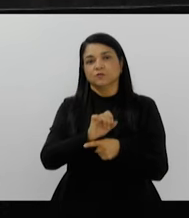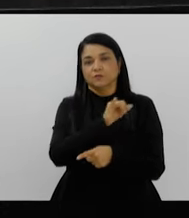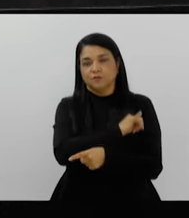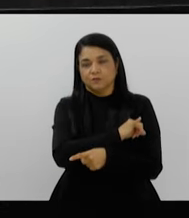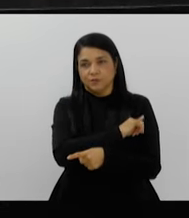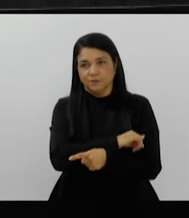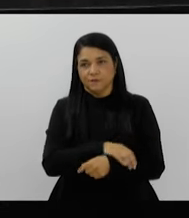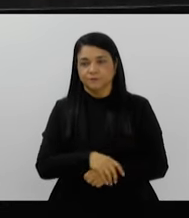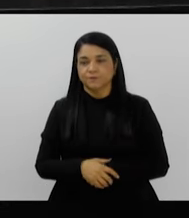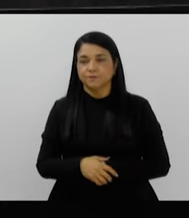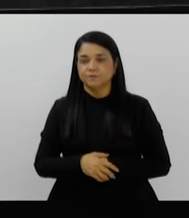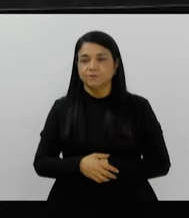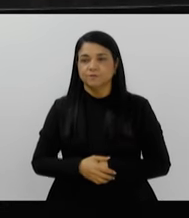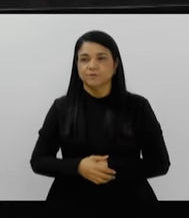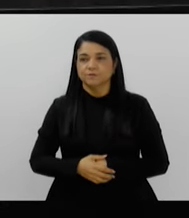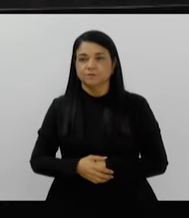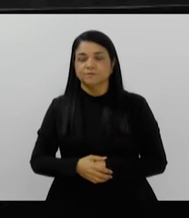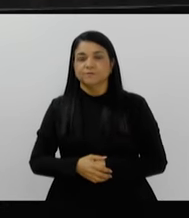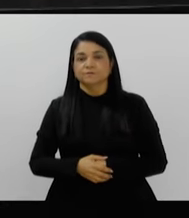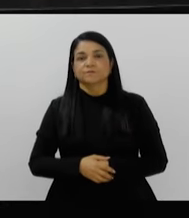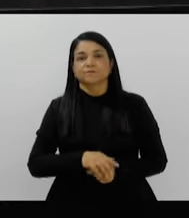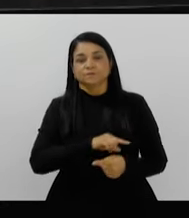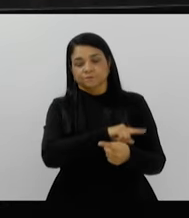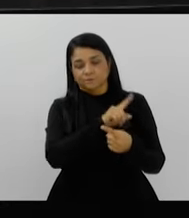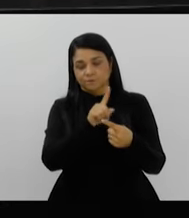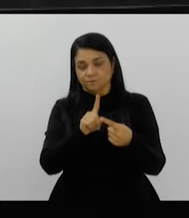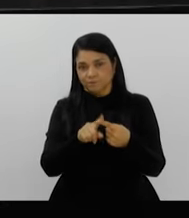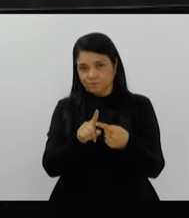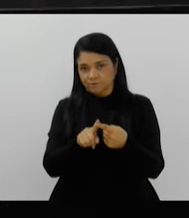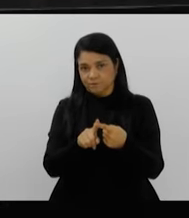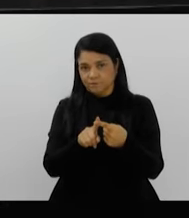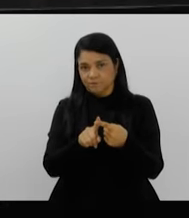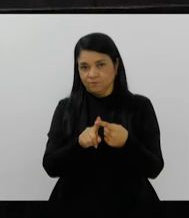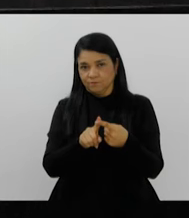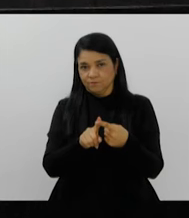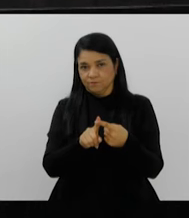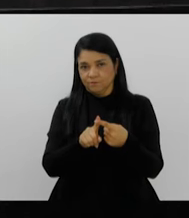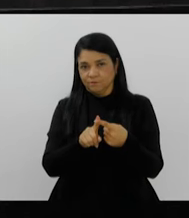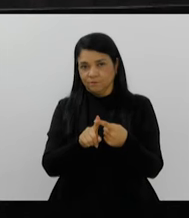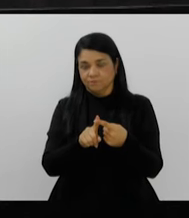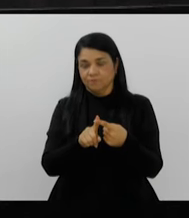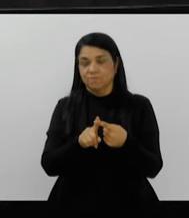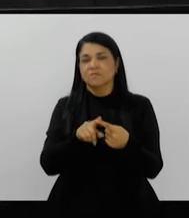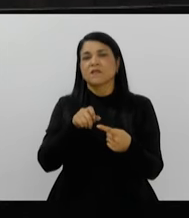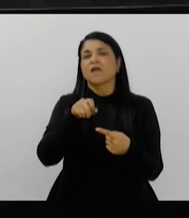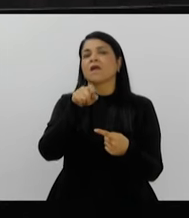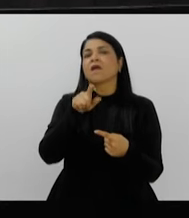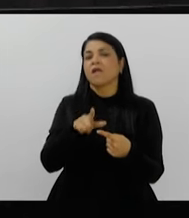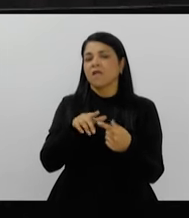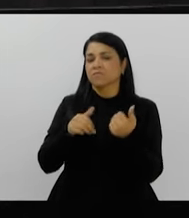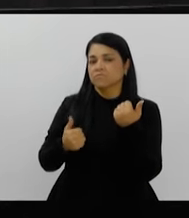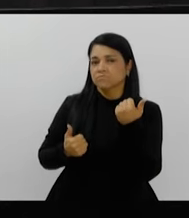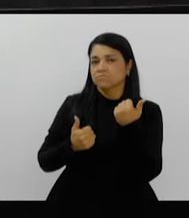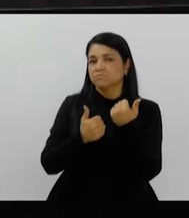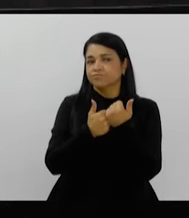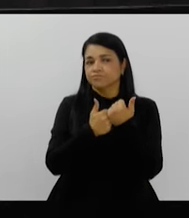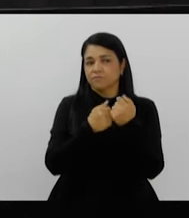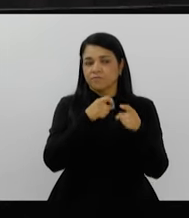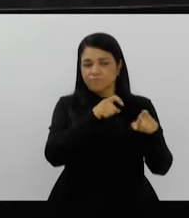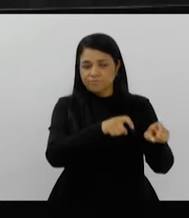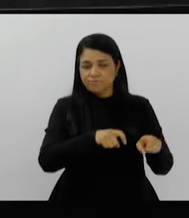Janeiro. Primeiro, falando um pouco sobre quem apoia a